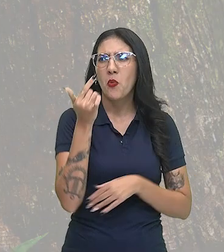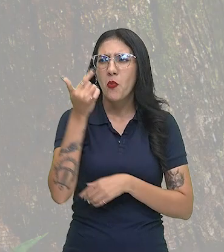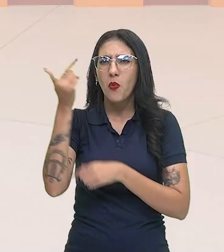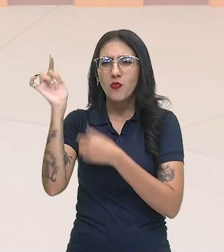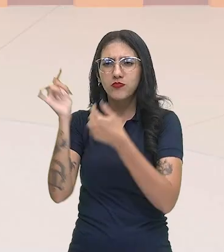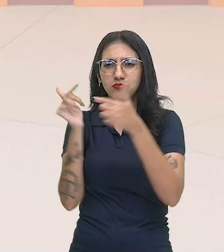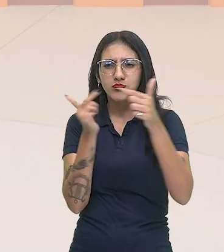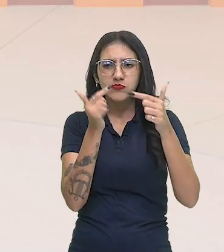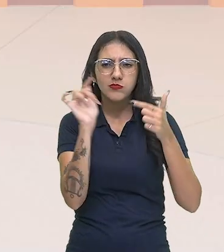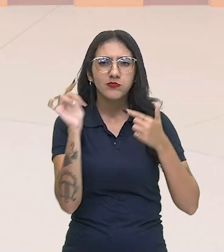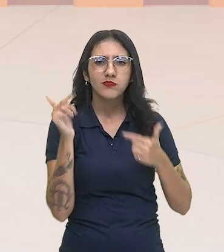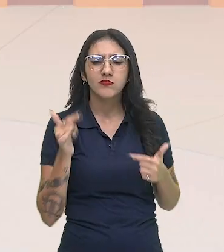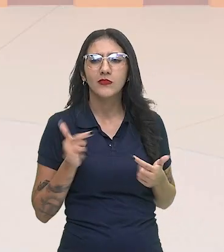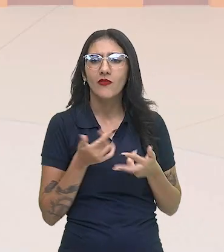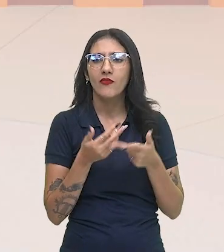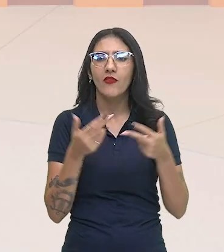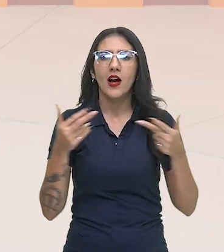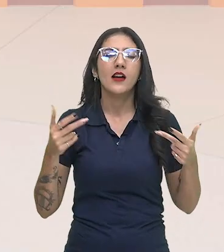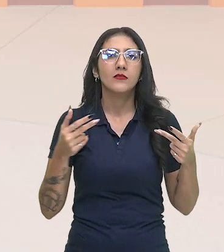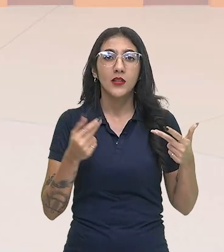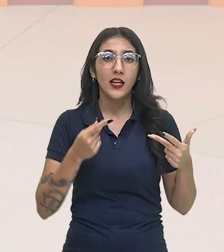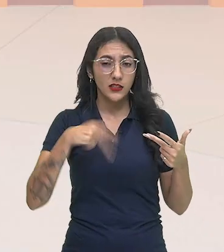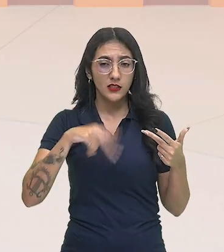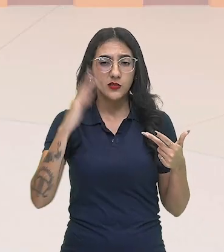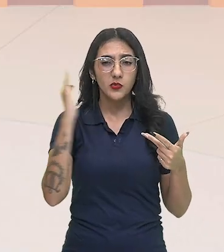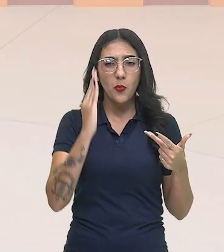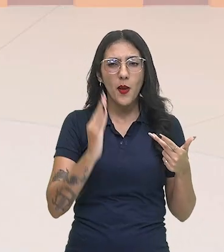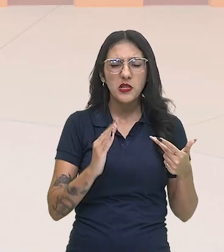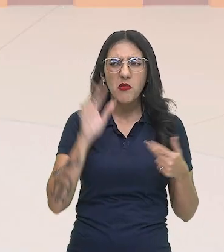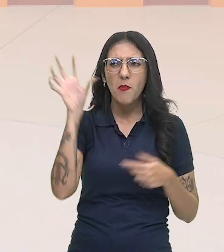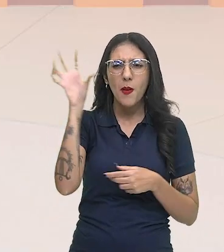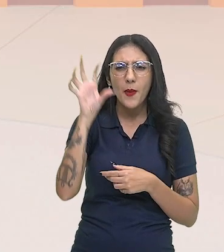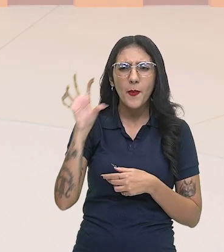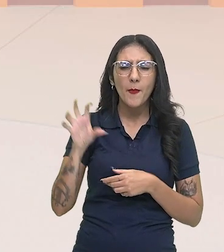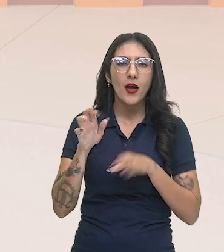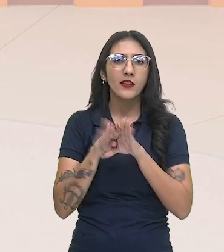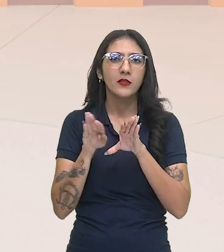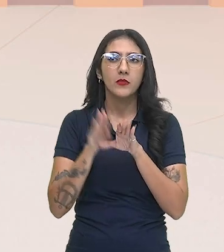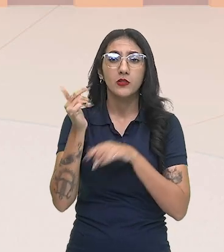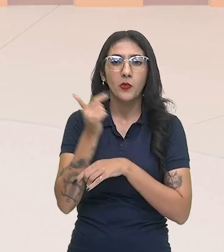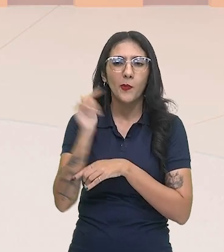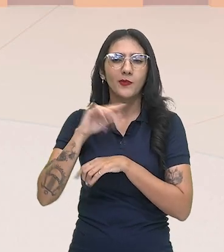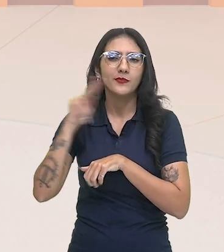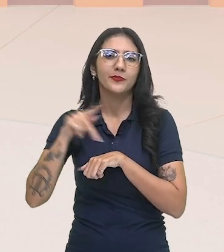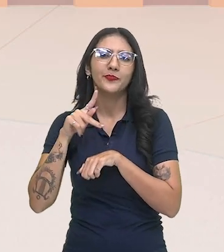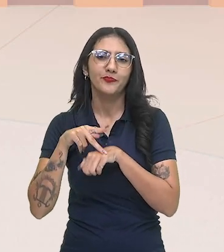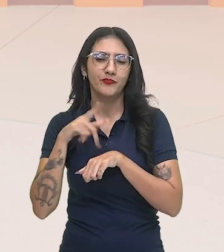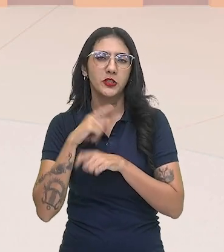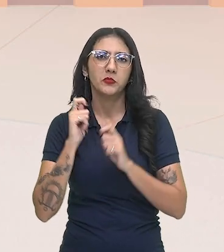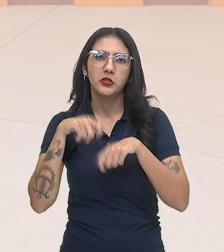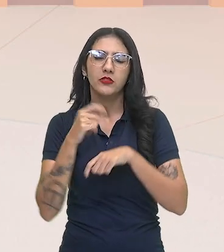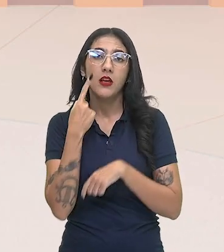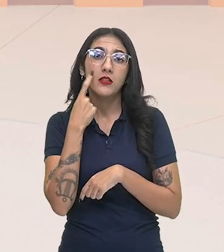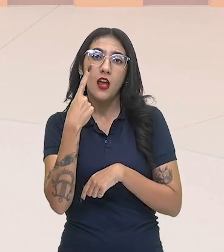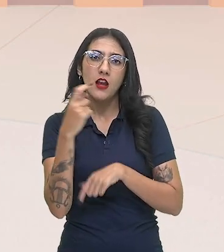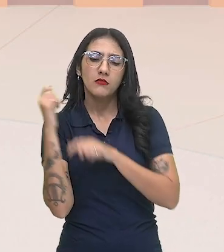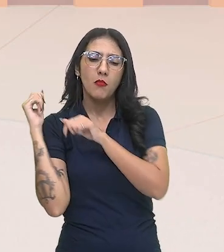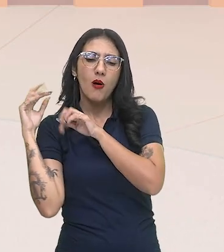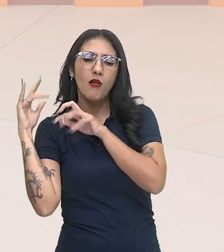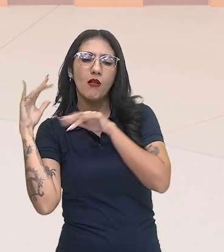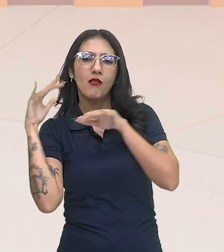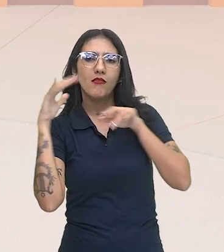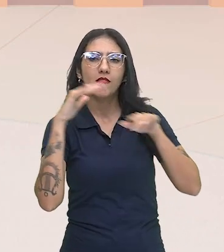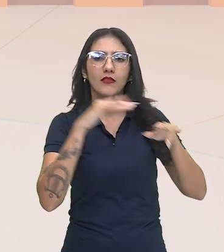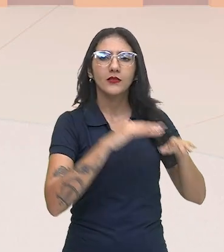várias pessoas, não somente do Brasil, mas de outros lugares do mundo, vieram para a Amazônia nos